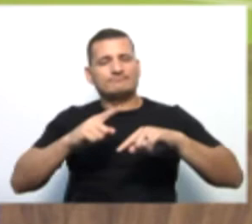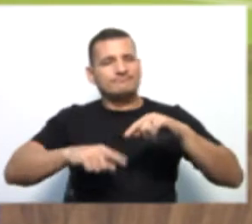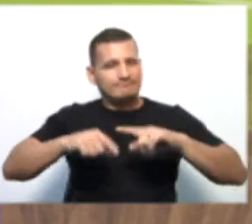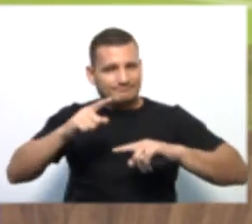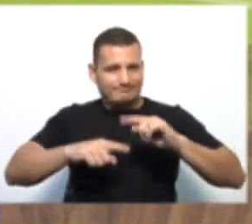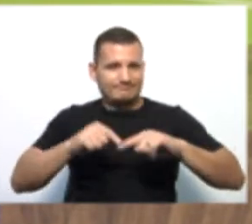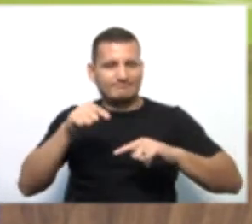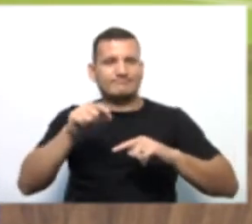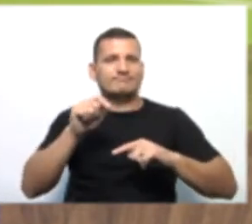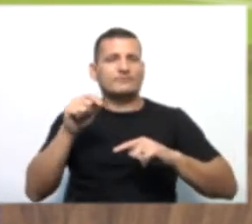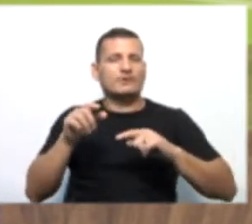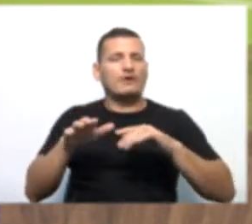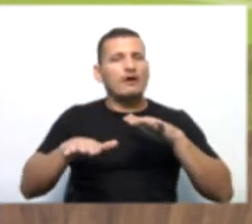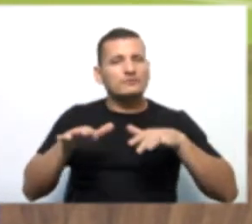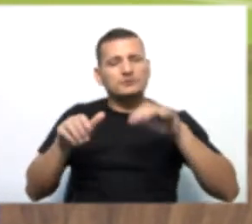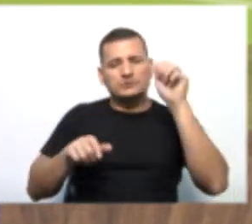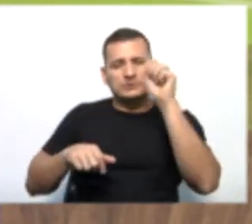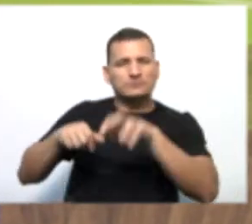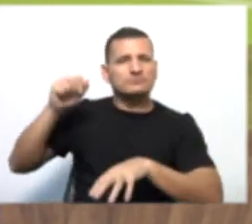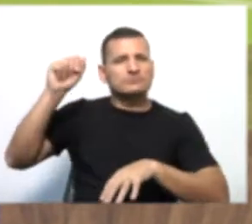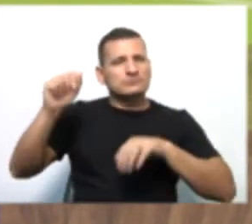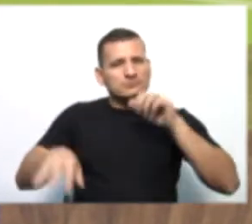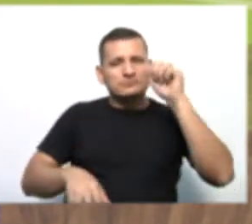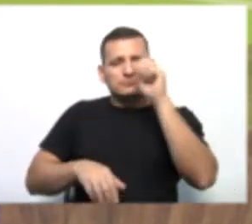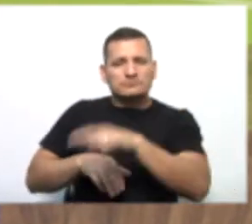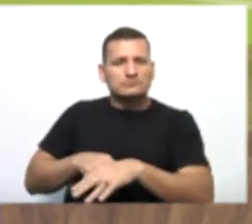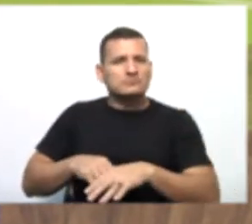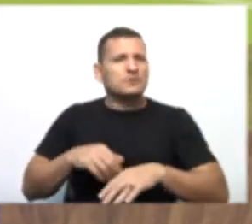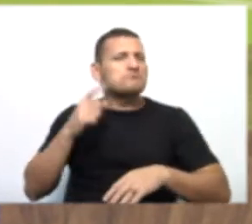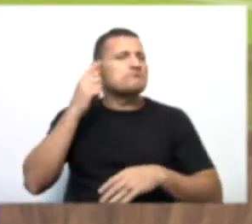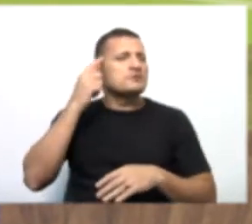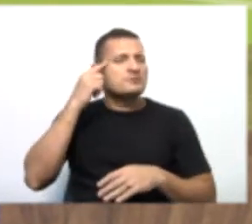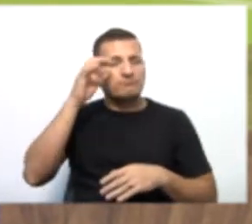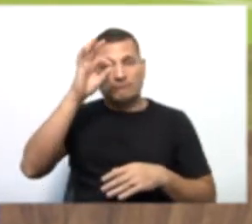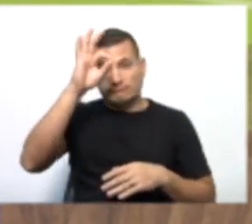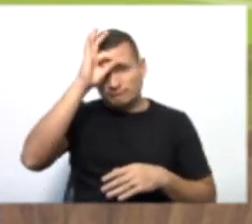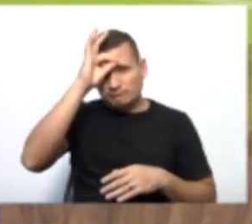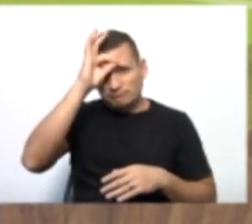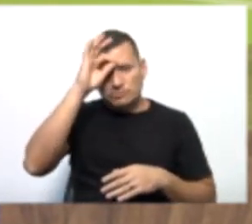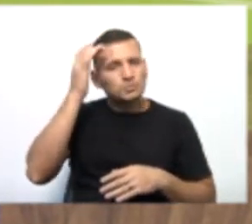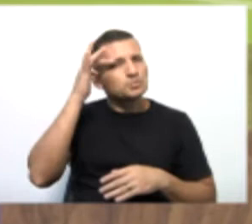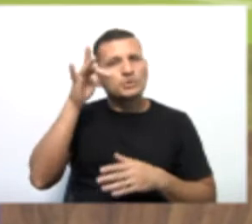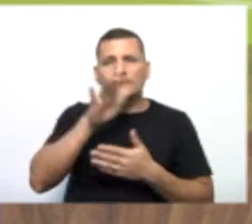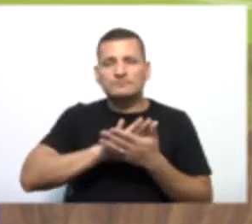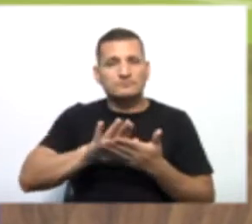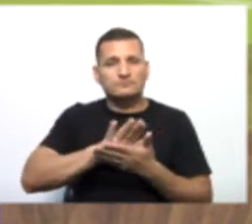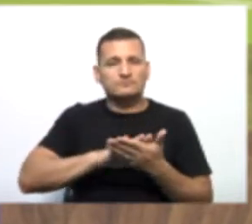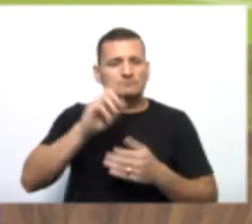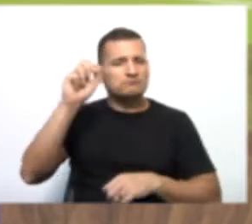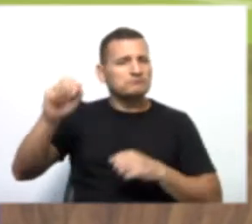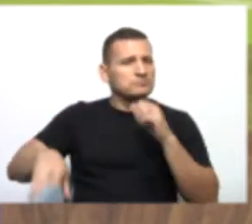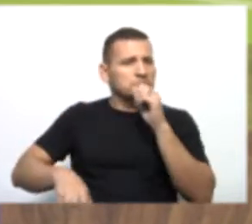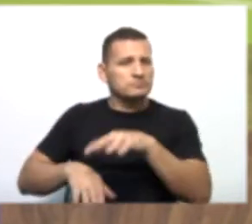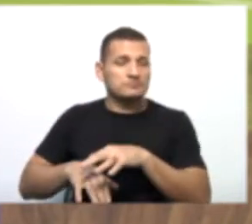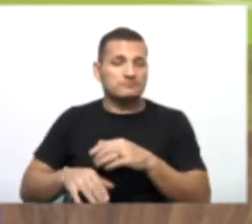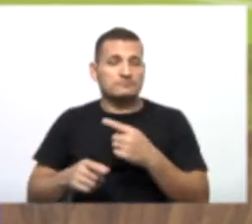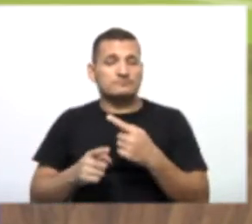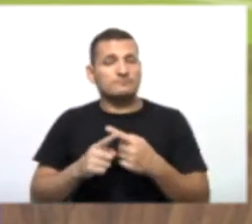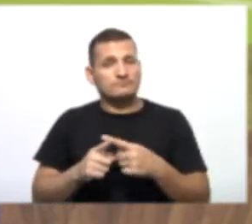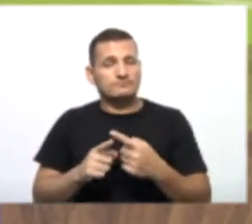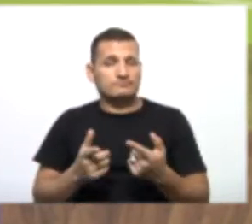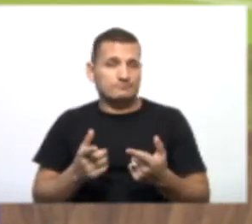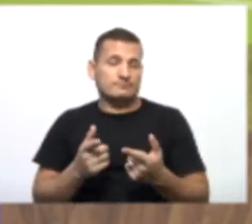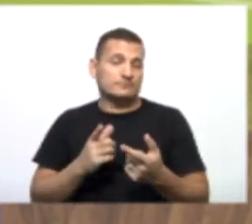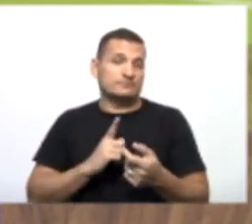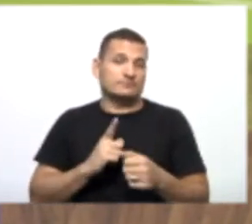geralmente se descarta, geralmente você joga ali na maior inocência, né? Até porque nós temos aí as